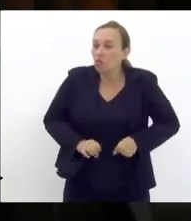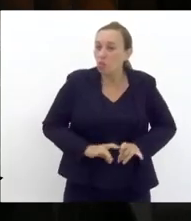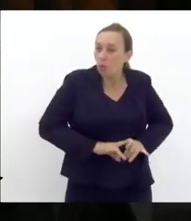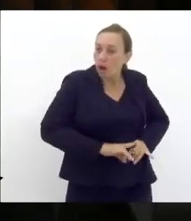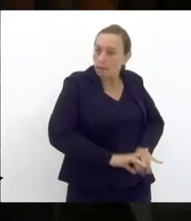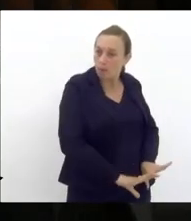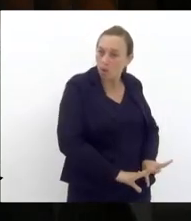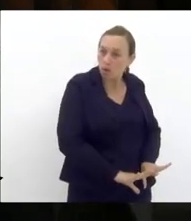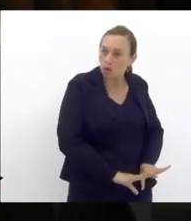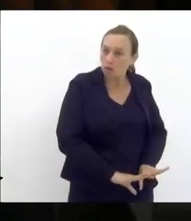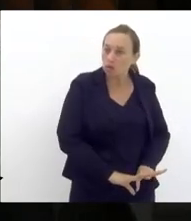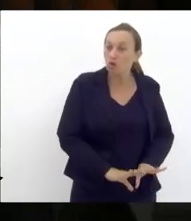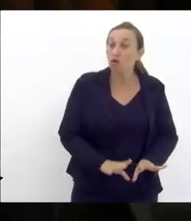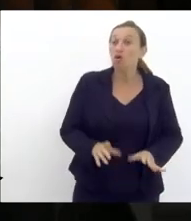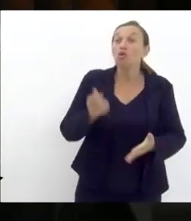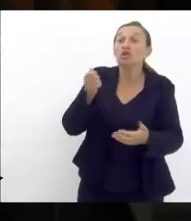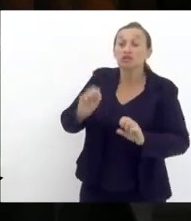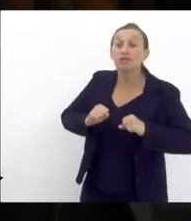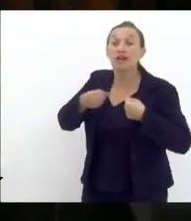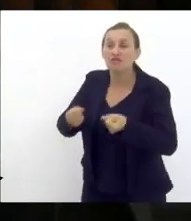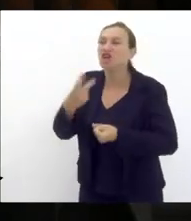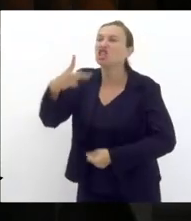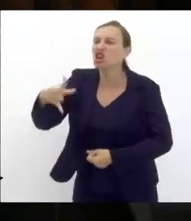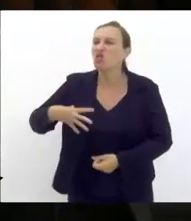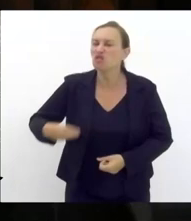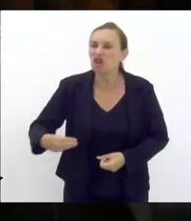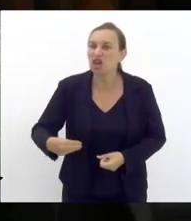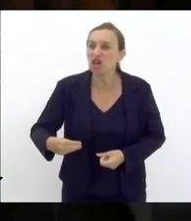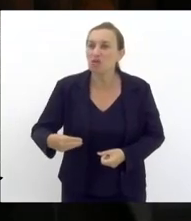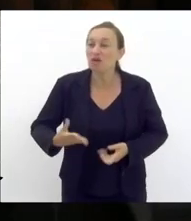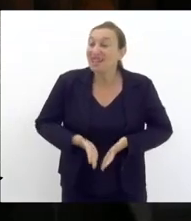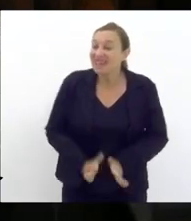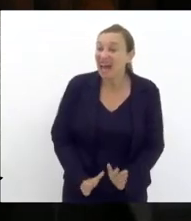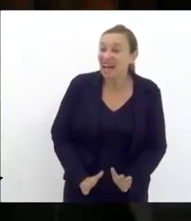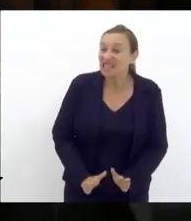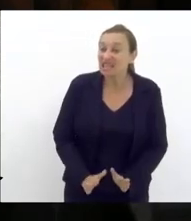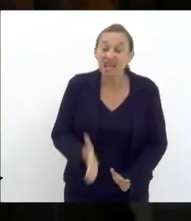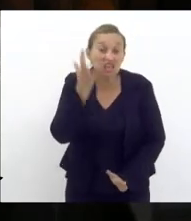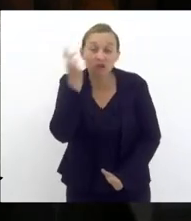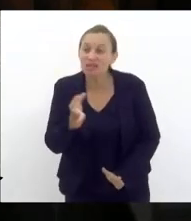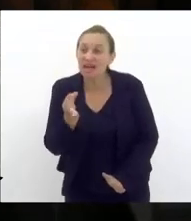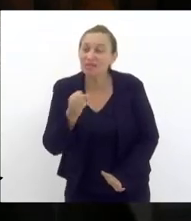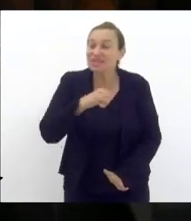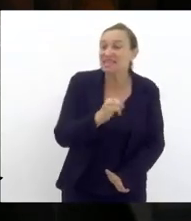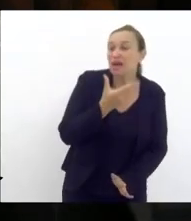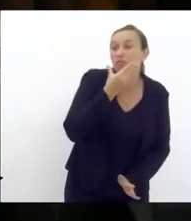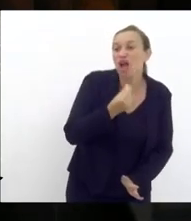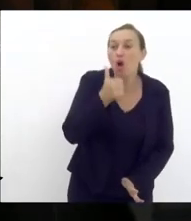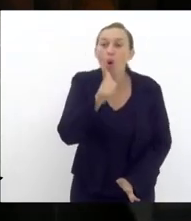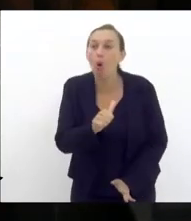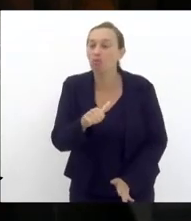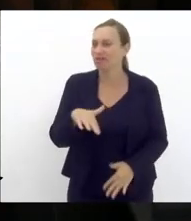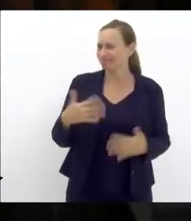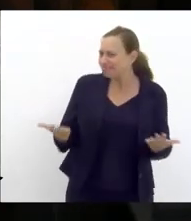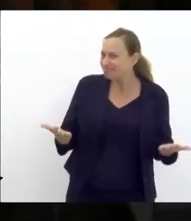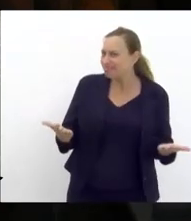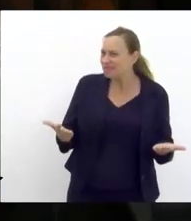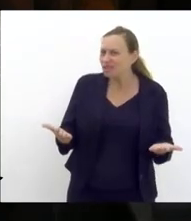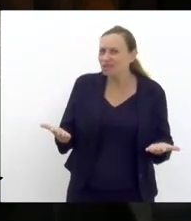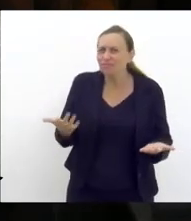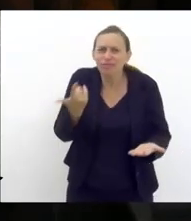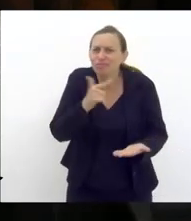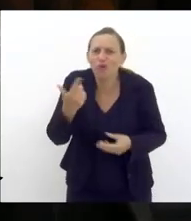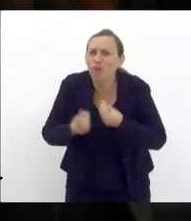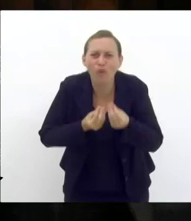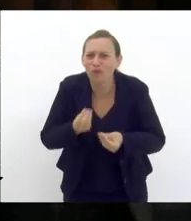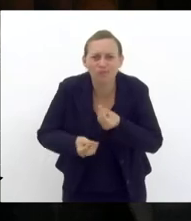o mesmo que defende que o seu filho nasce sem sexo e que ele vai definir o que ele quer ser isso não